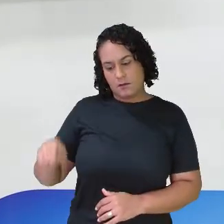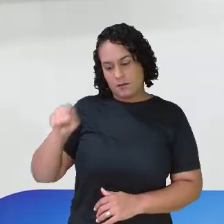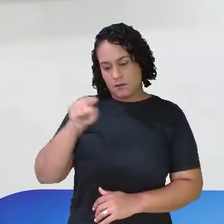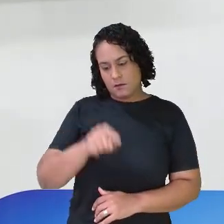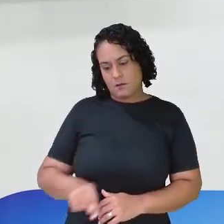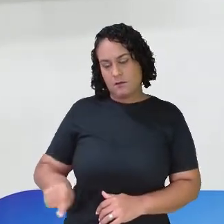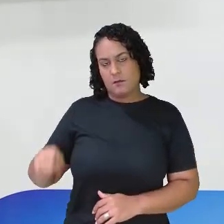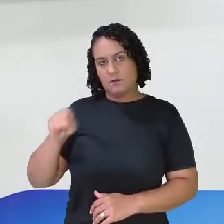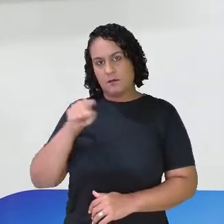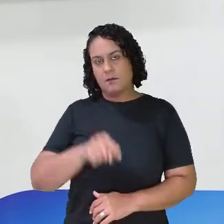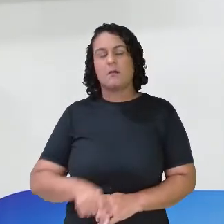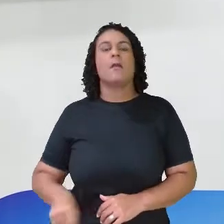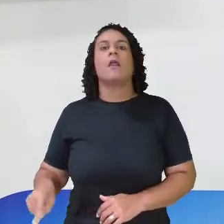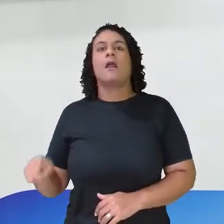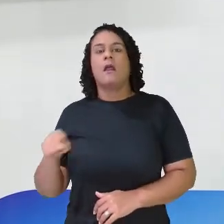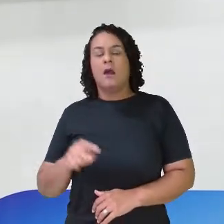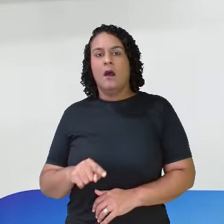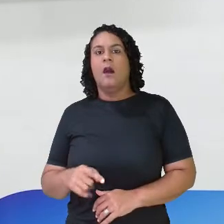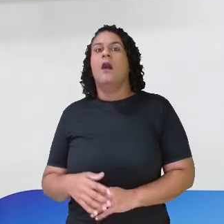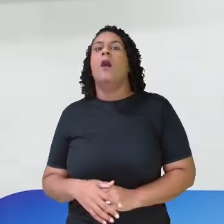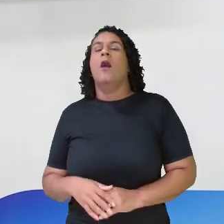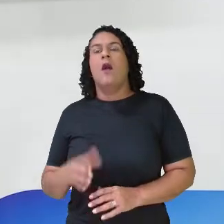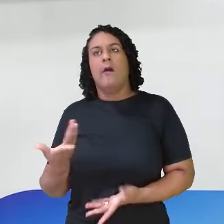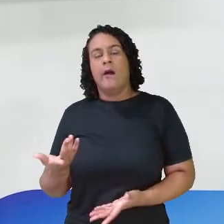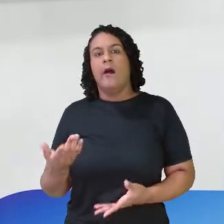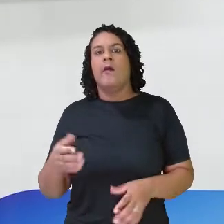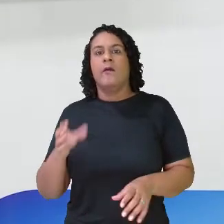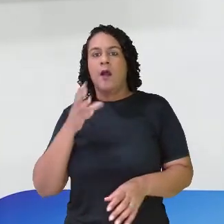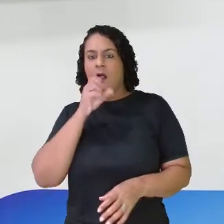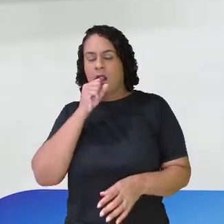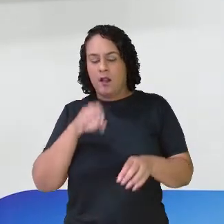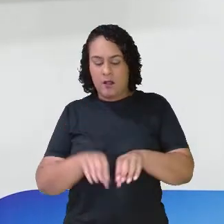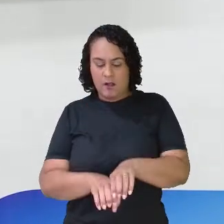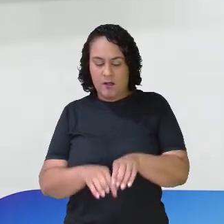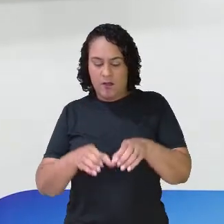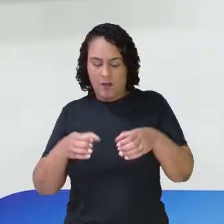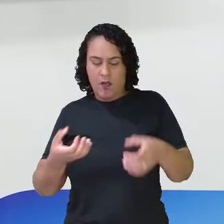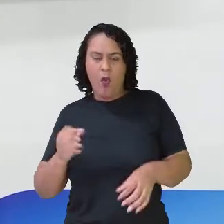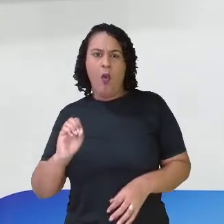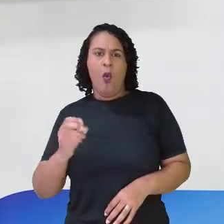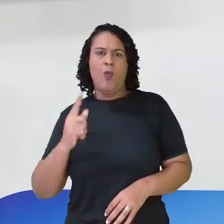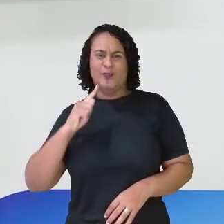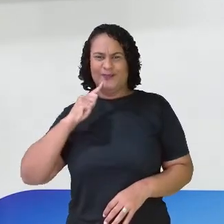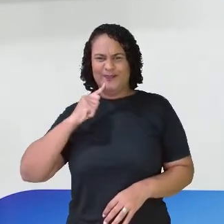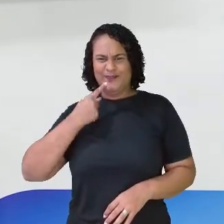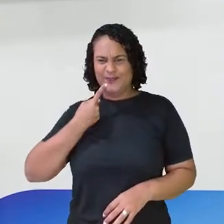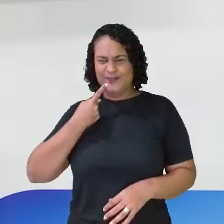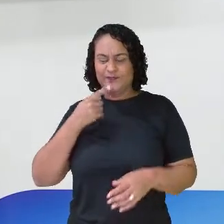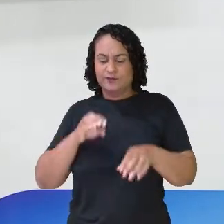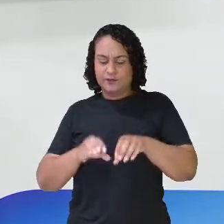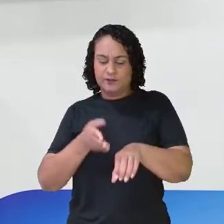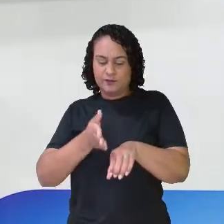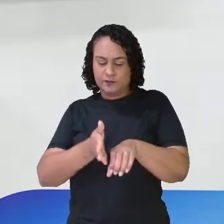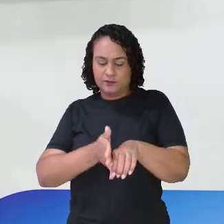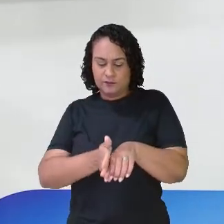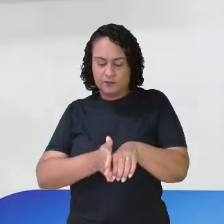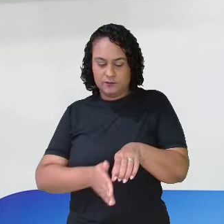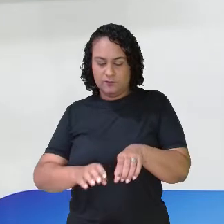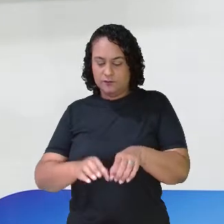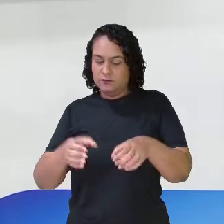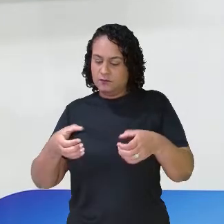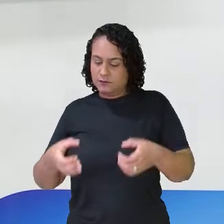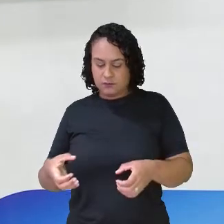circulares, como a banda da laranja, do limão, que eu falei para vocês. Se vocês cortarem no meio